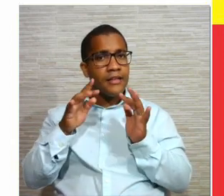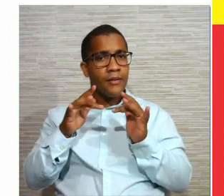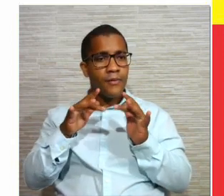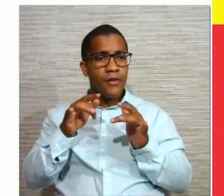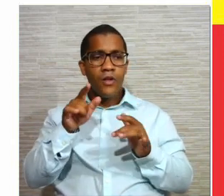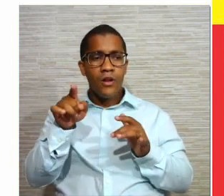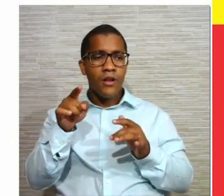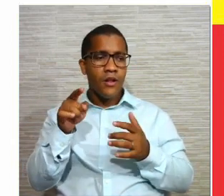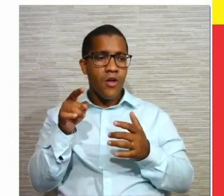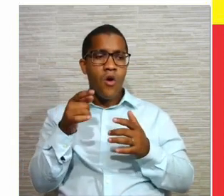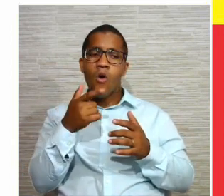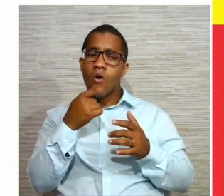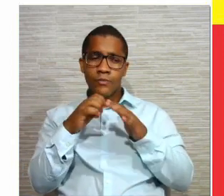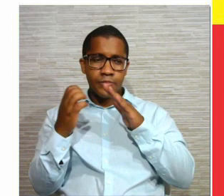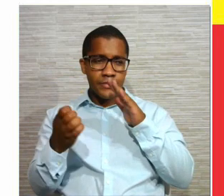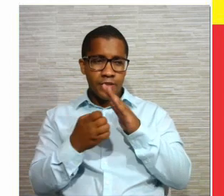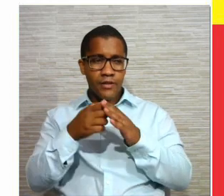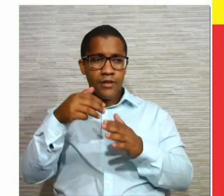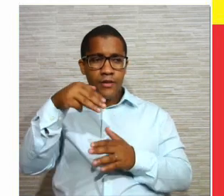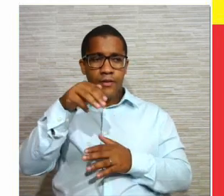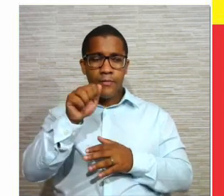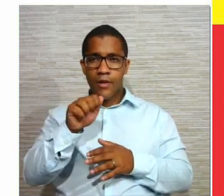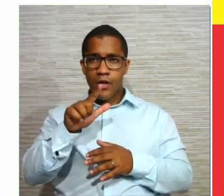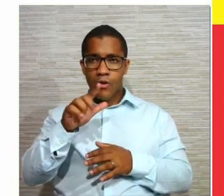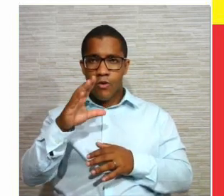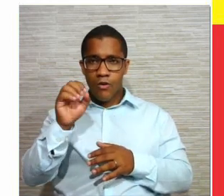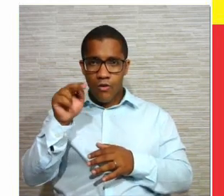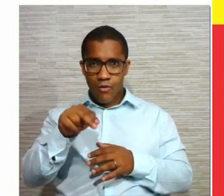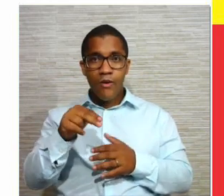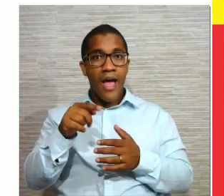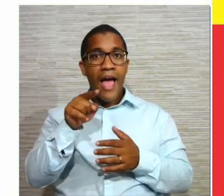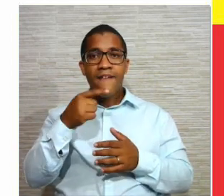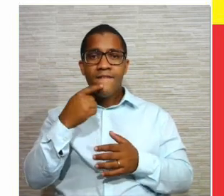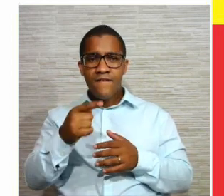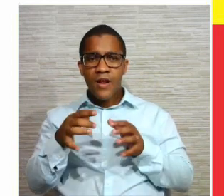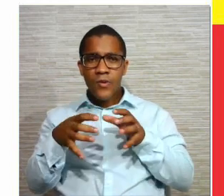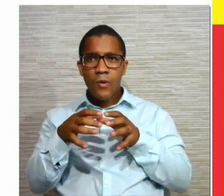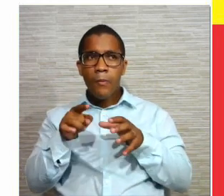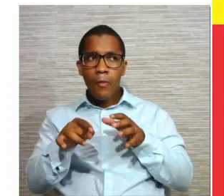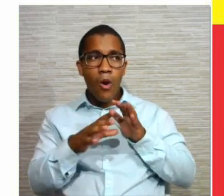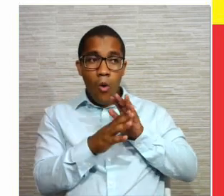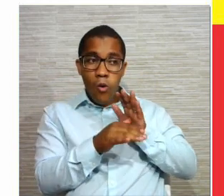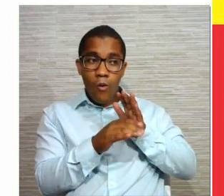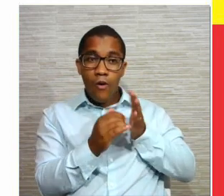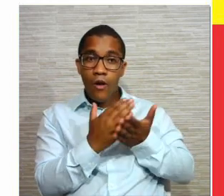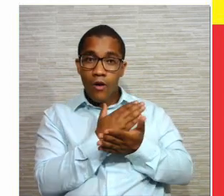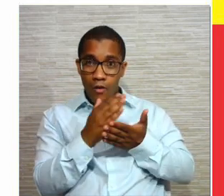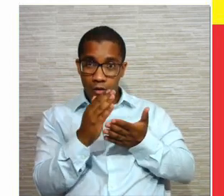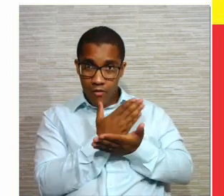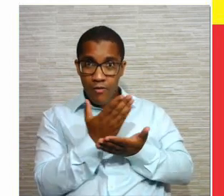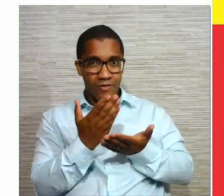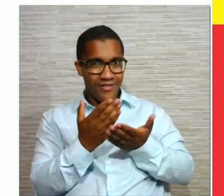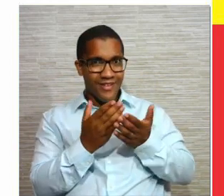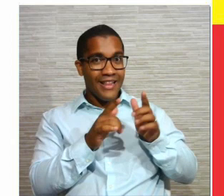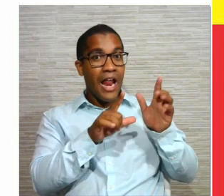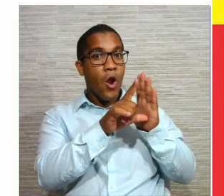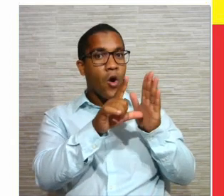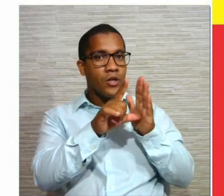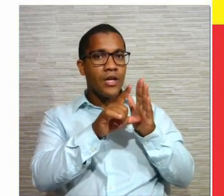do empresário Malcolm McLaren. Reza a lenda até que eles chegaram até a roubar alguns itens dessa loja. Mas